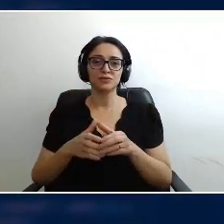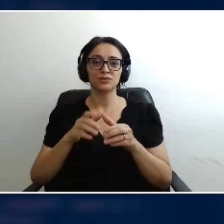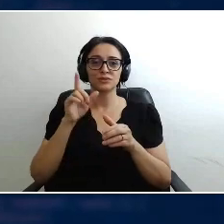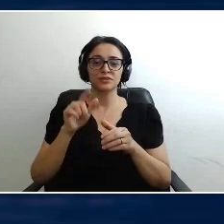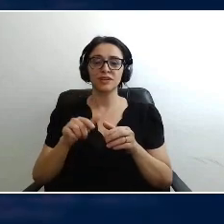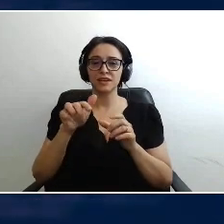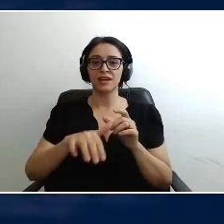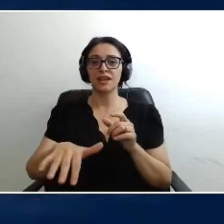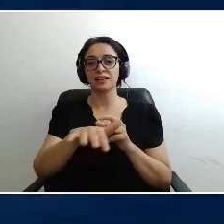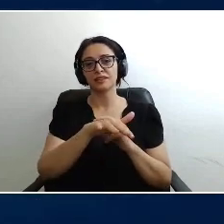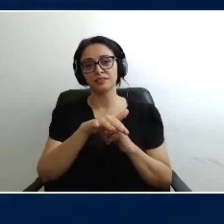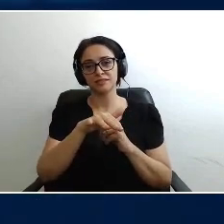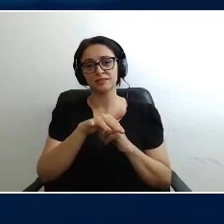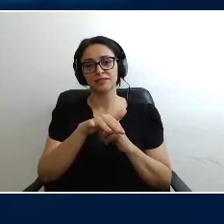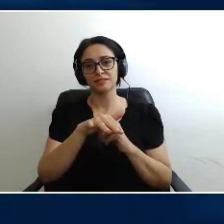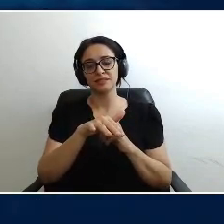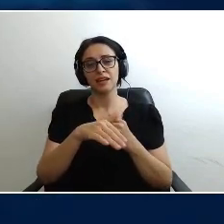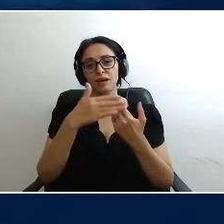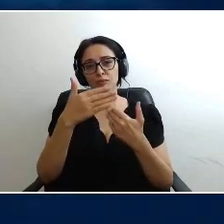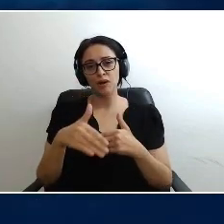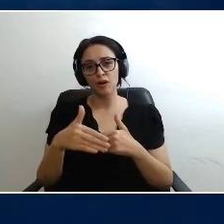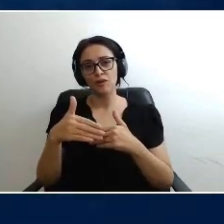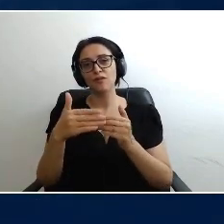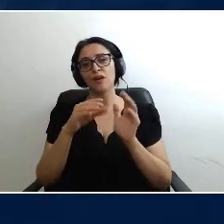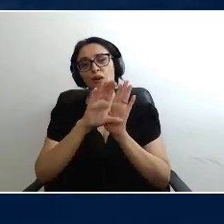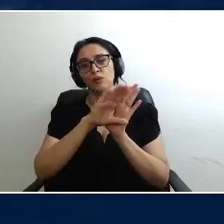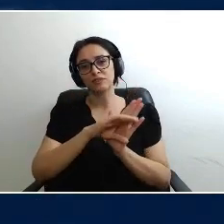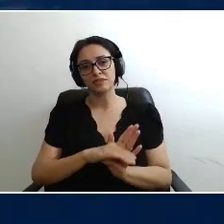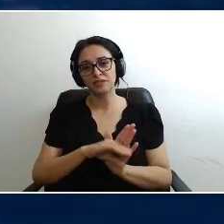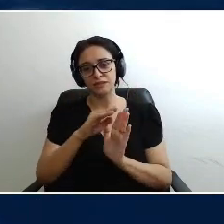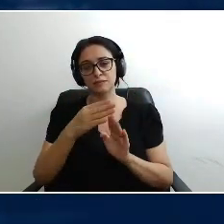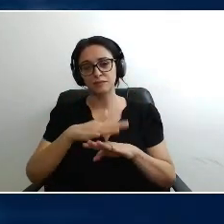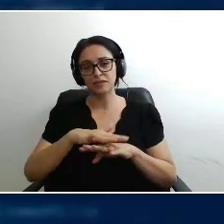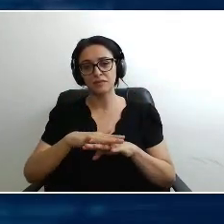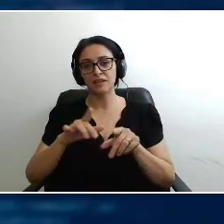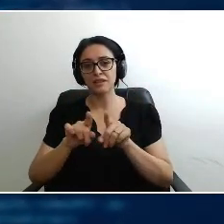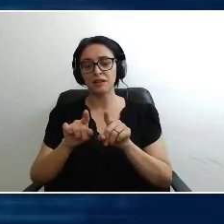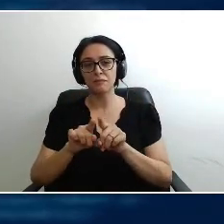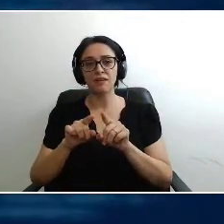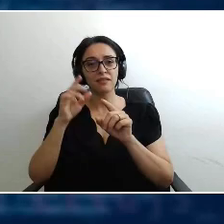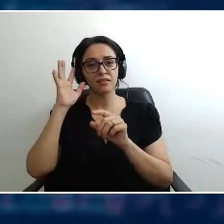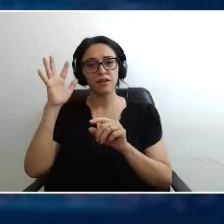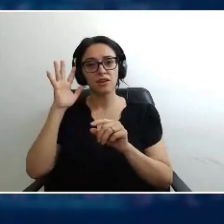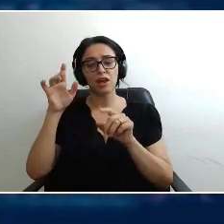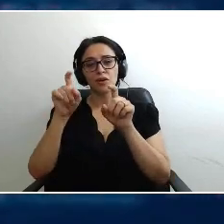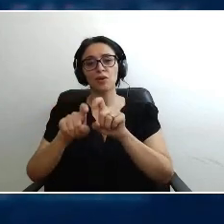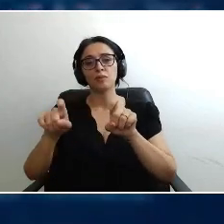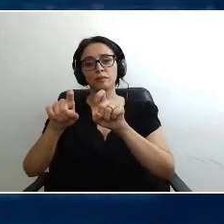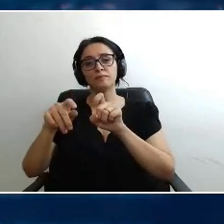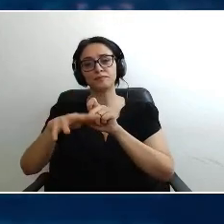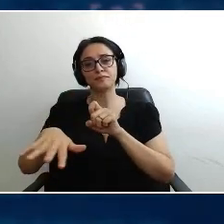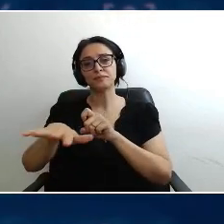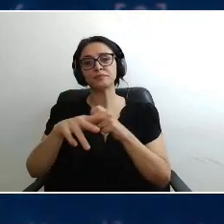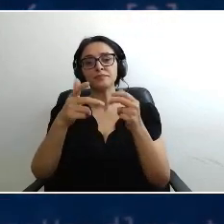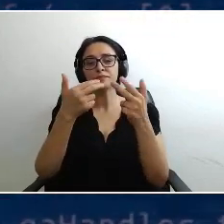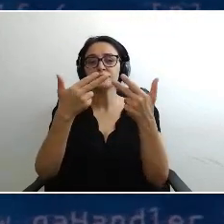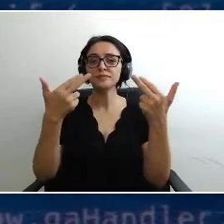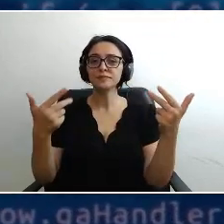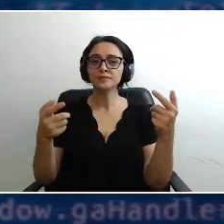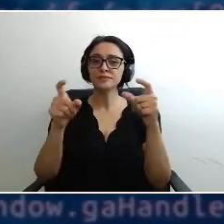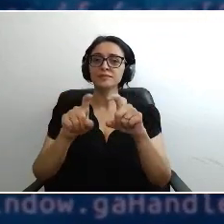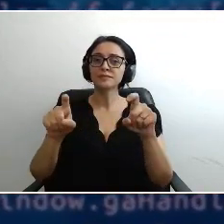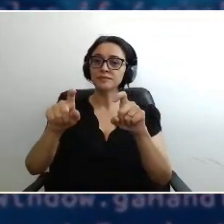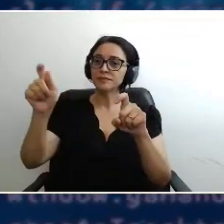área de provas e de conceitos matemáticos. E a teoria da computabilidade, que é a área que estuda sobre coisas serem